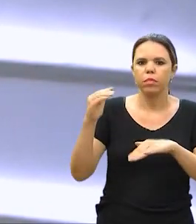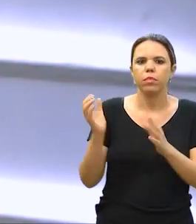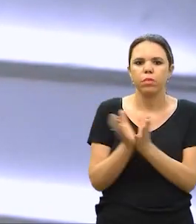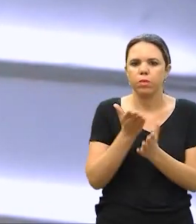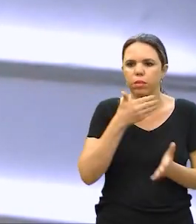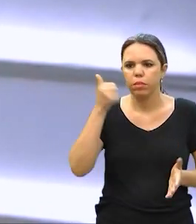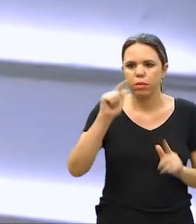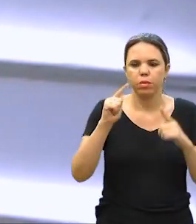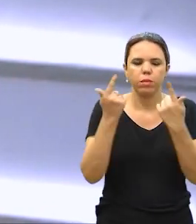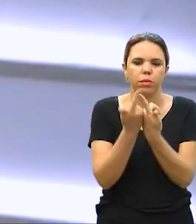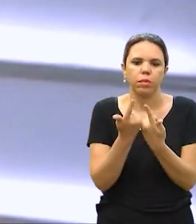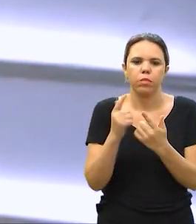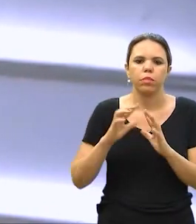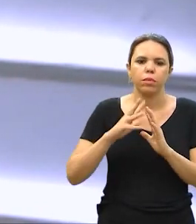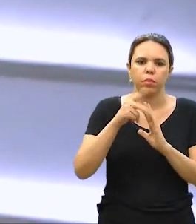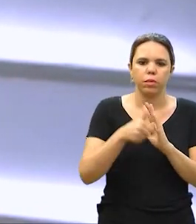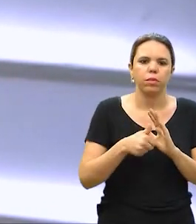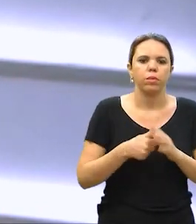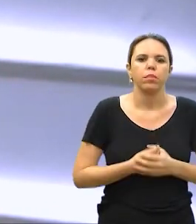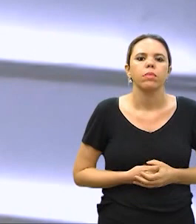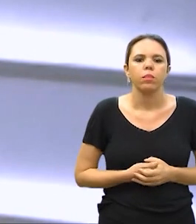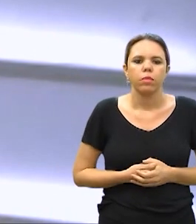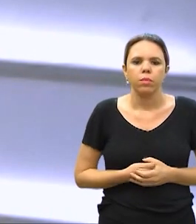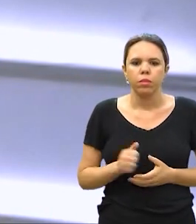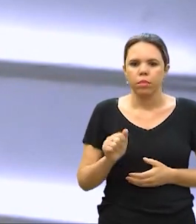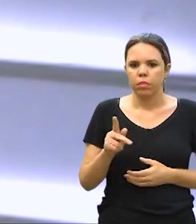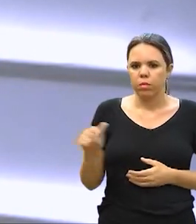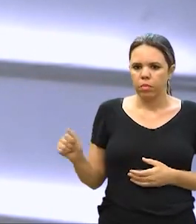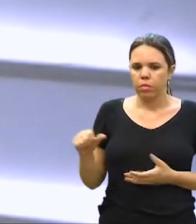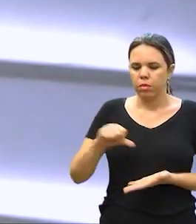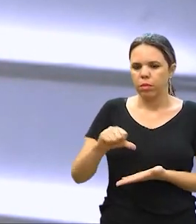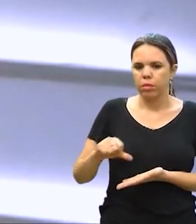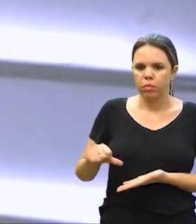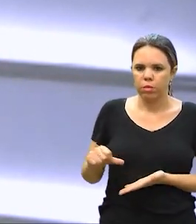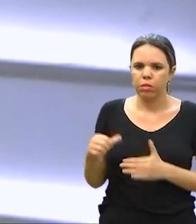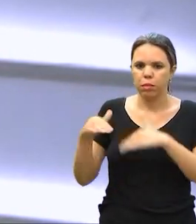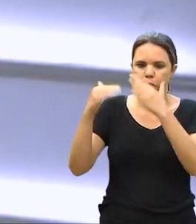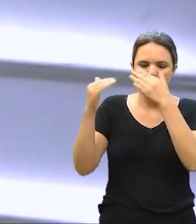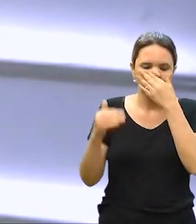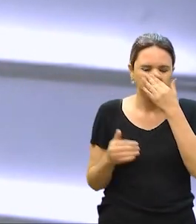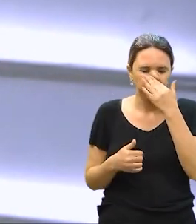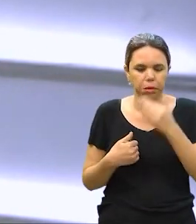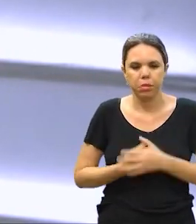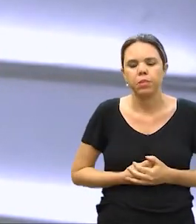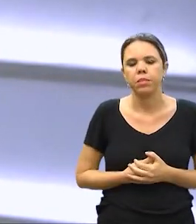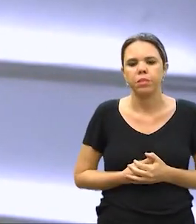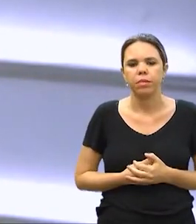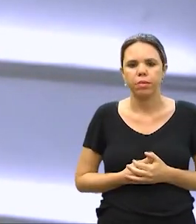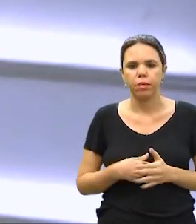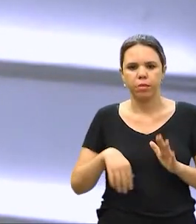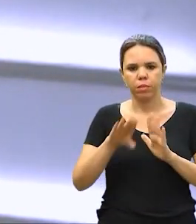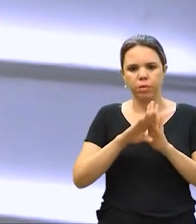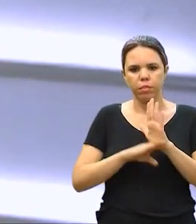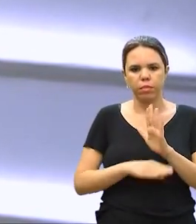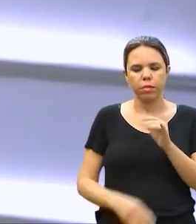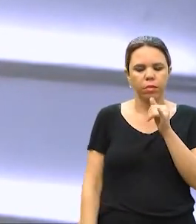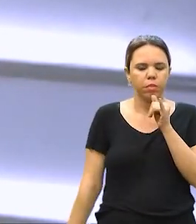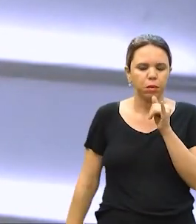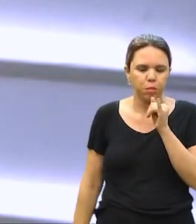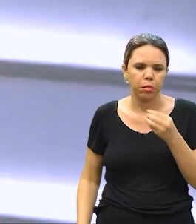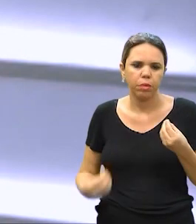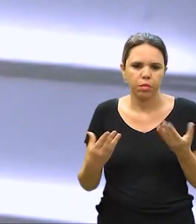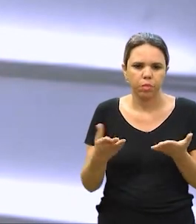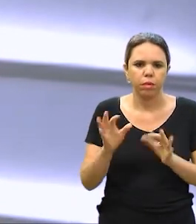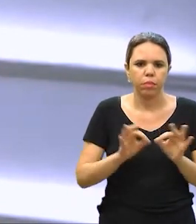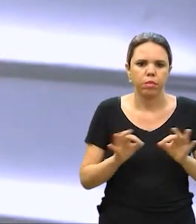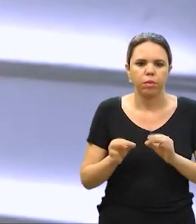de melhora da gestão ambiental da nossa APA, né? Então, junto daí da construção dos programas, por exemplo, que estão estabelecidos